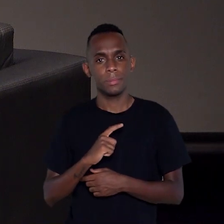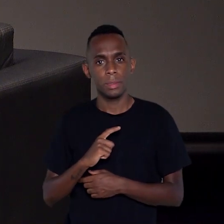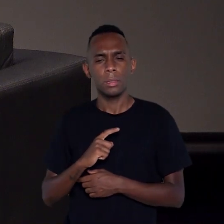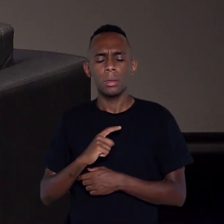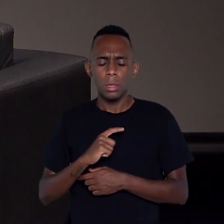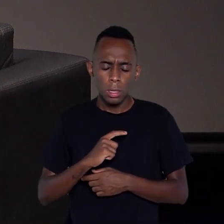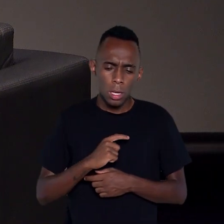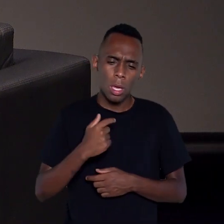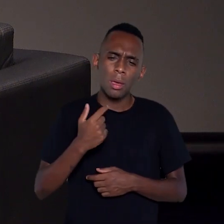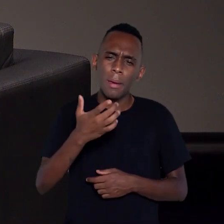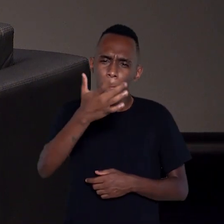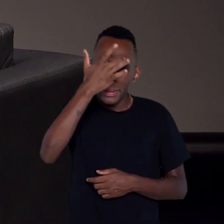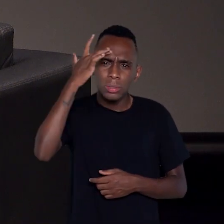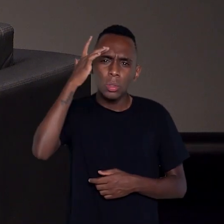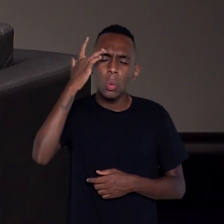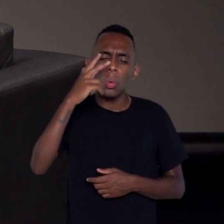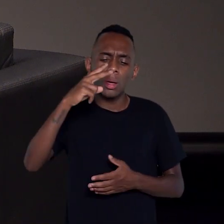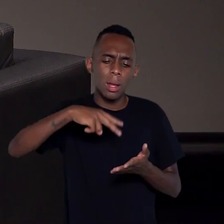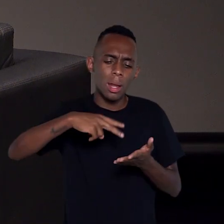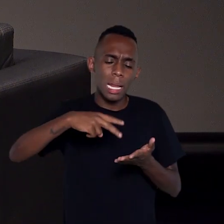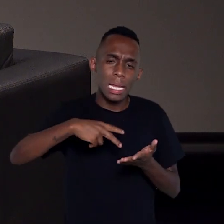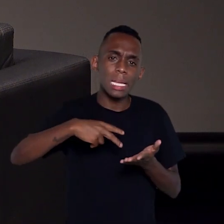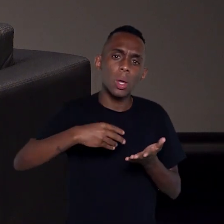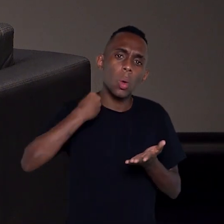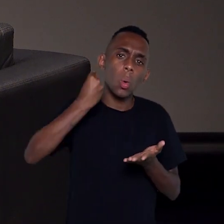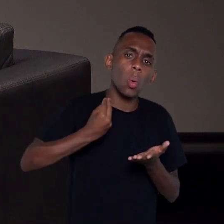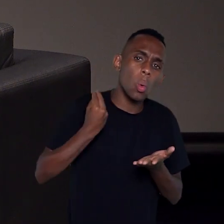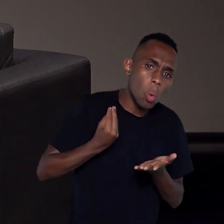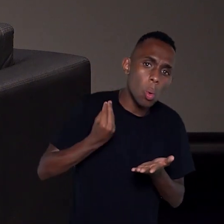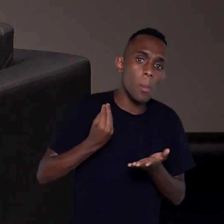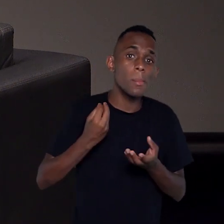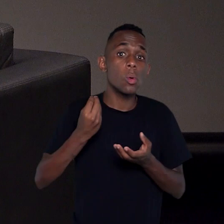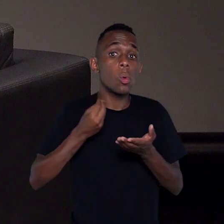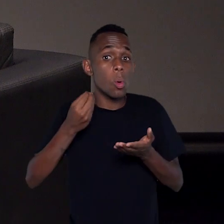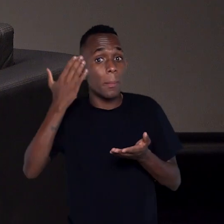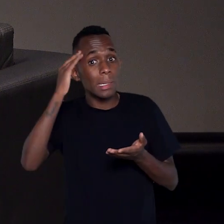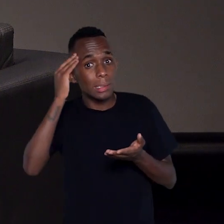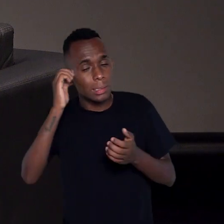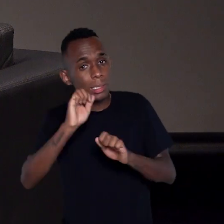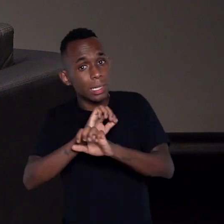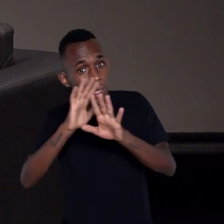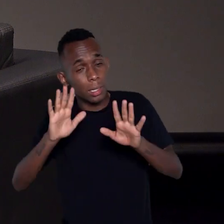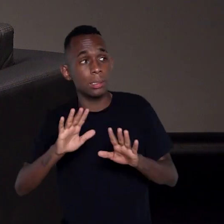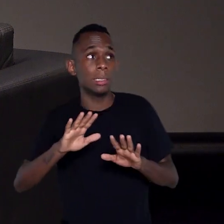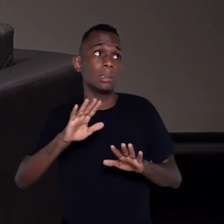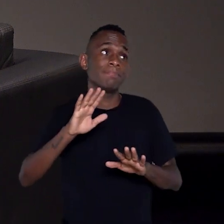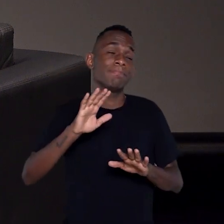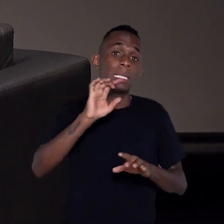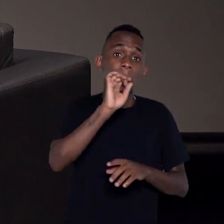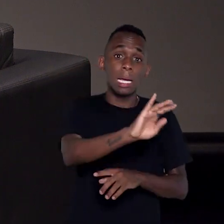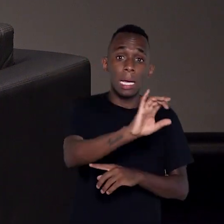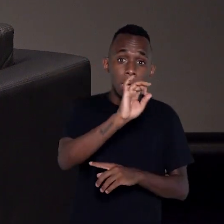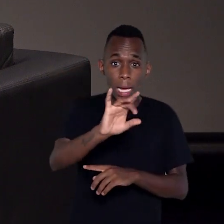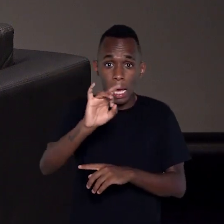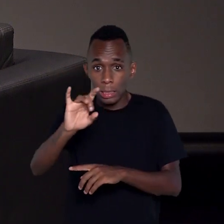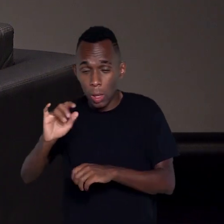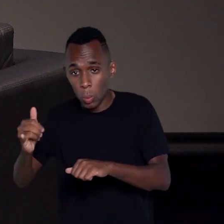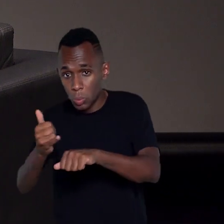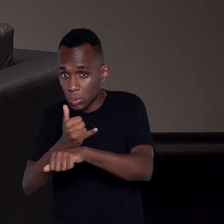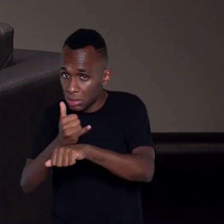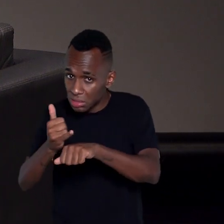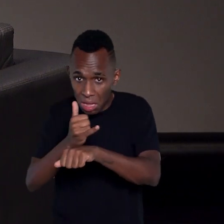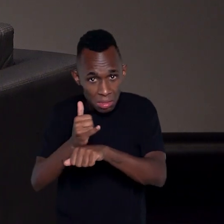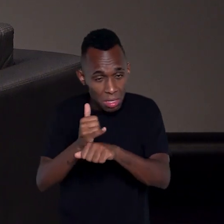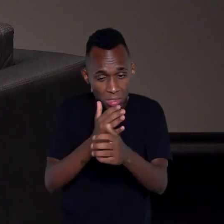aquele que será o leitor, né, e de como essa história vai ser recebida por ele. Cada um vai fazer suas escolhas, cada um tem